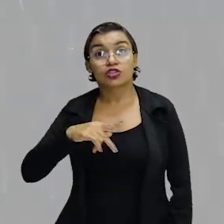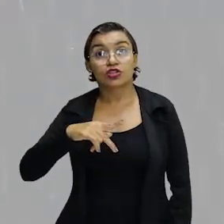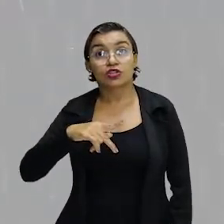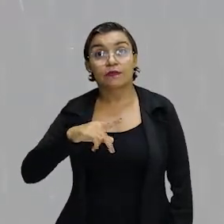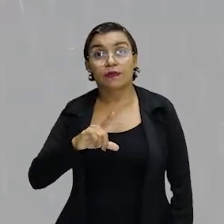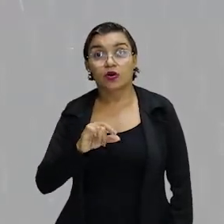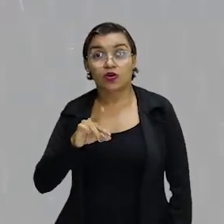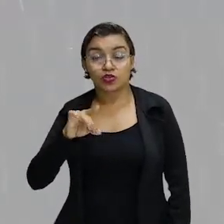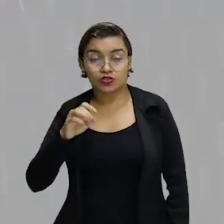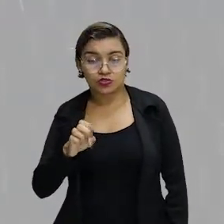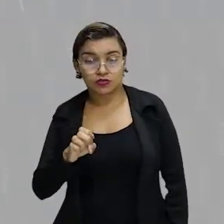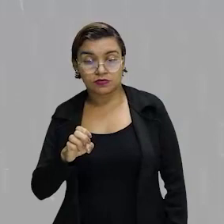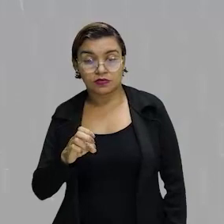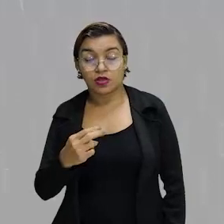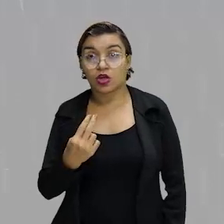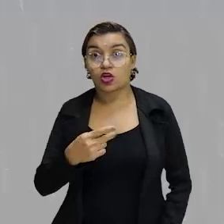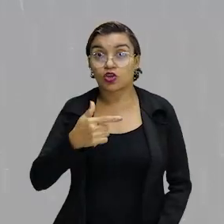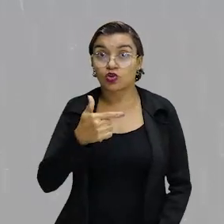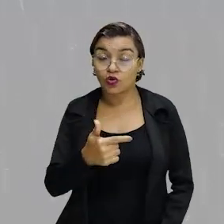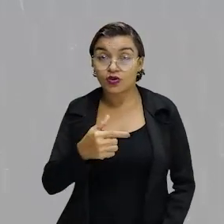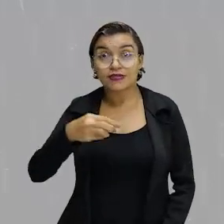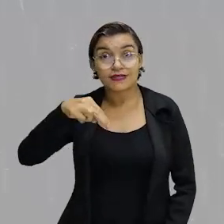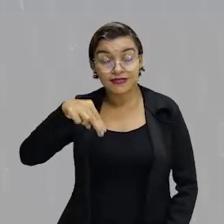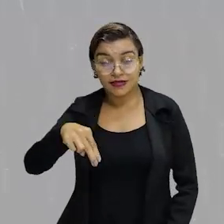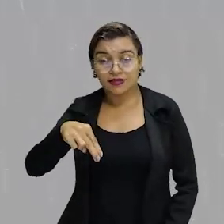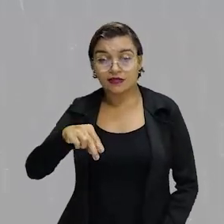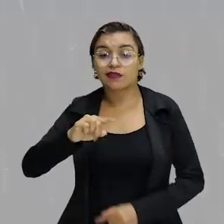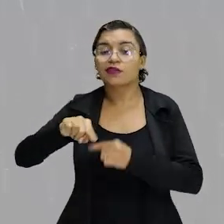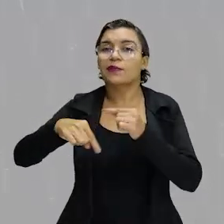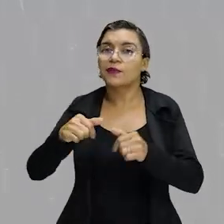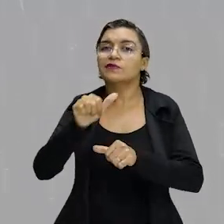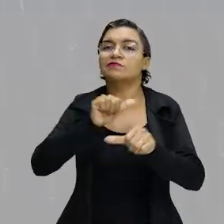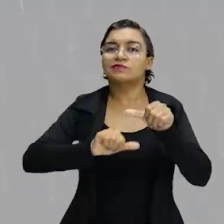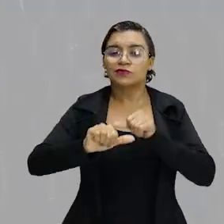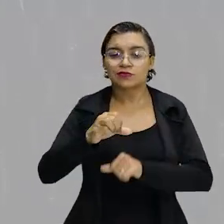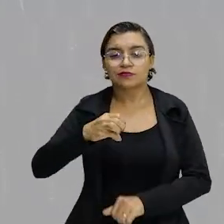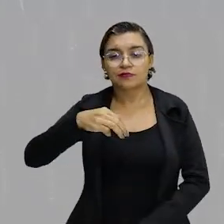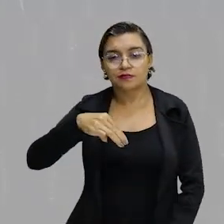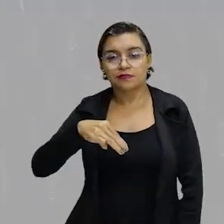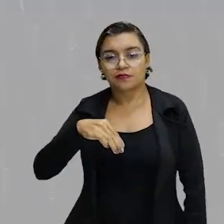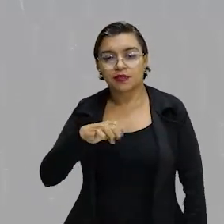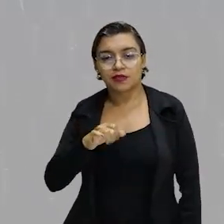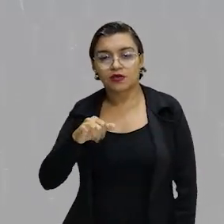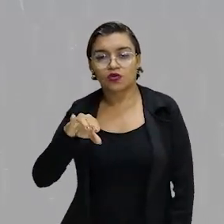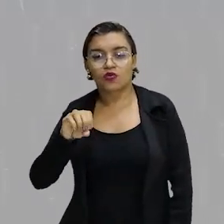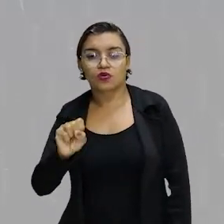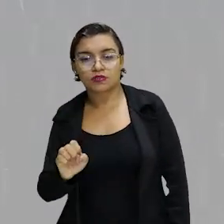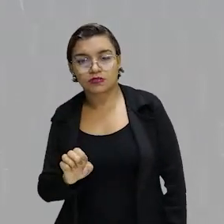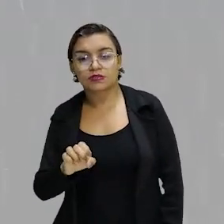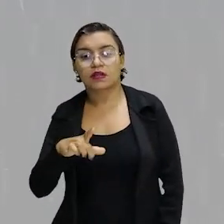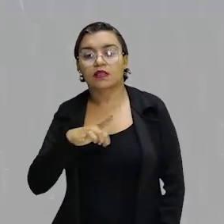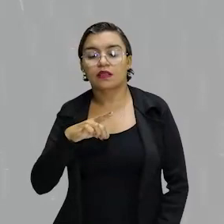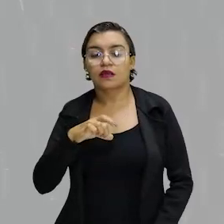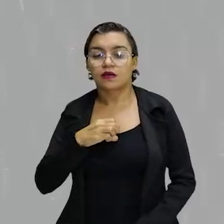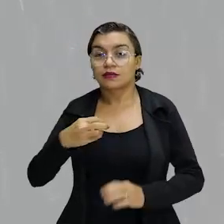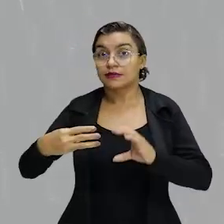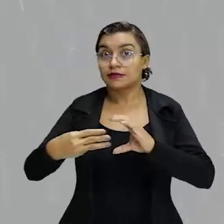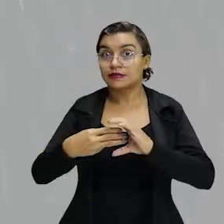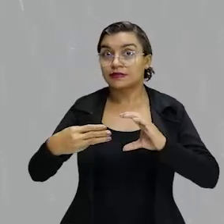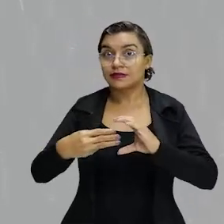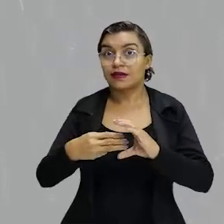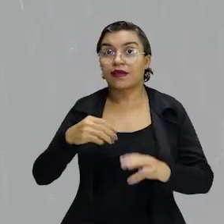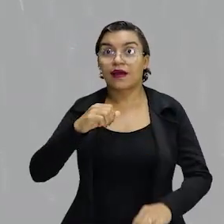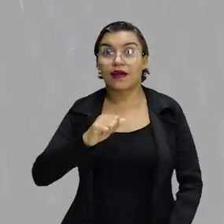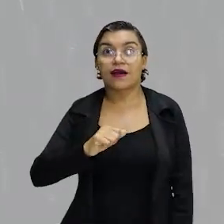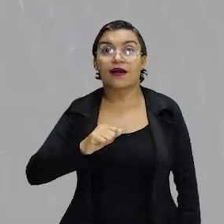logo mais esse zigoto ele vai sofrer meiose. E quando ele sofre meiose, ele vai gerar células